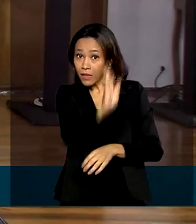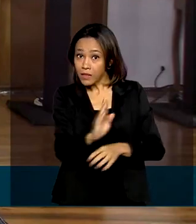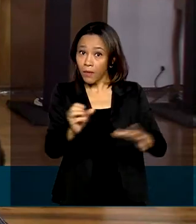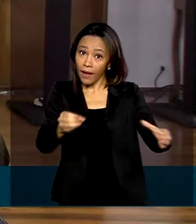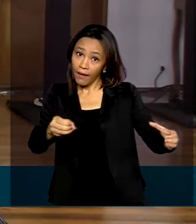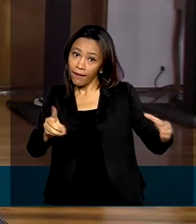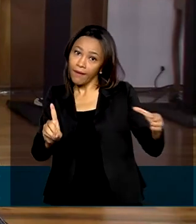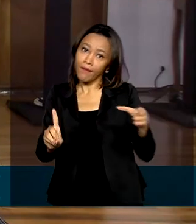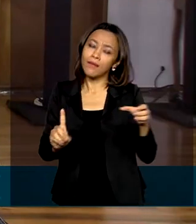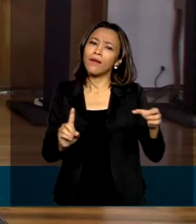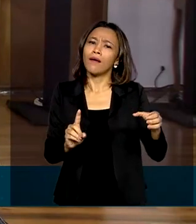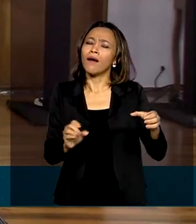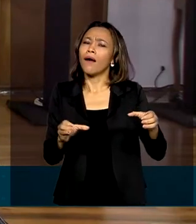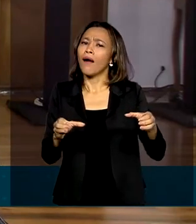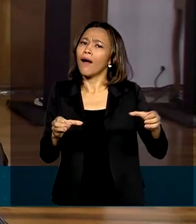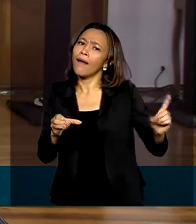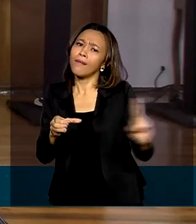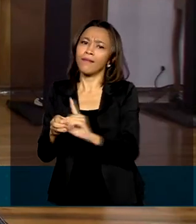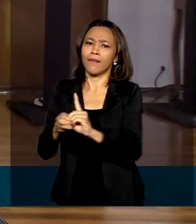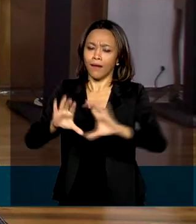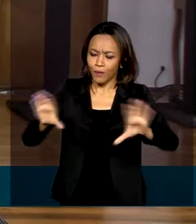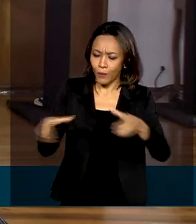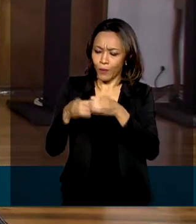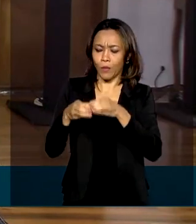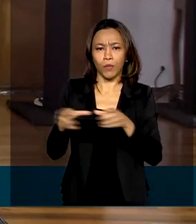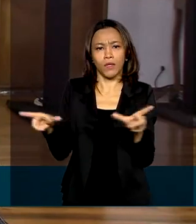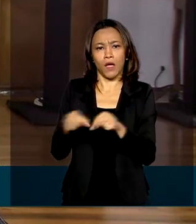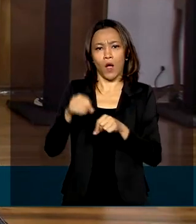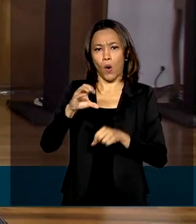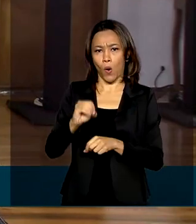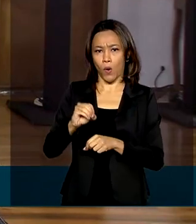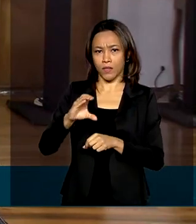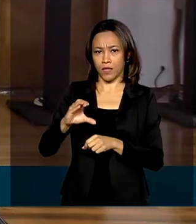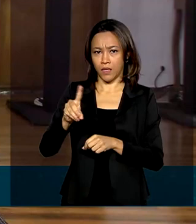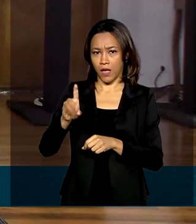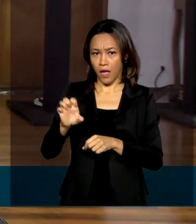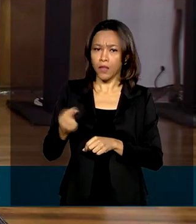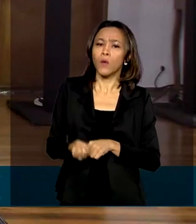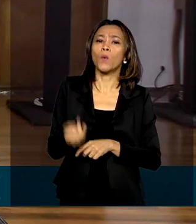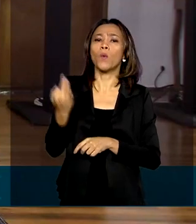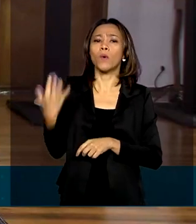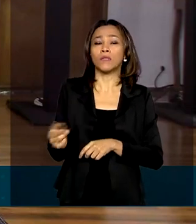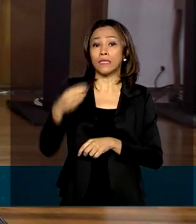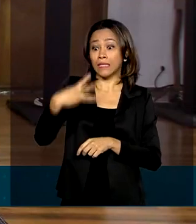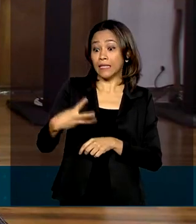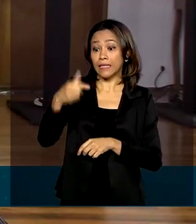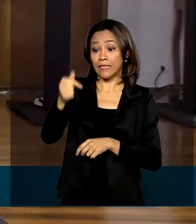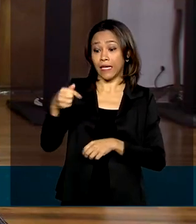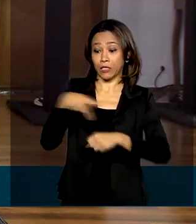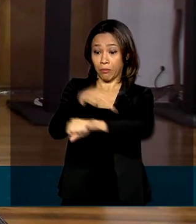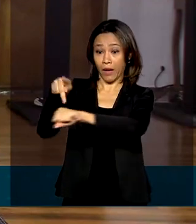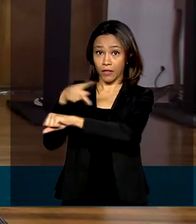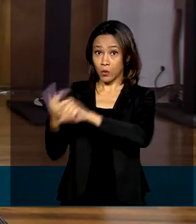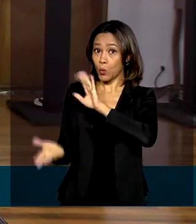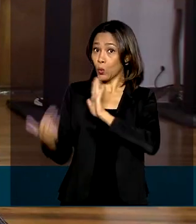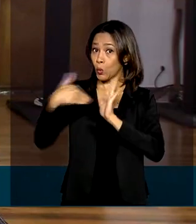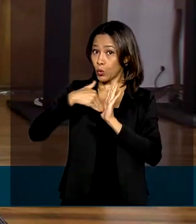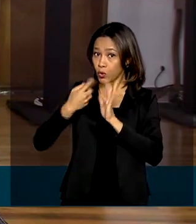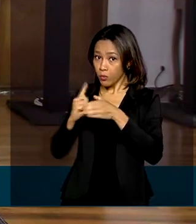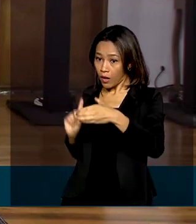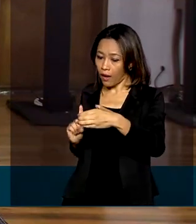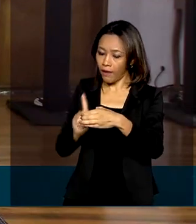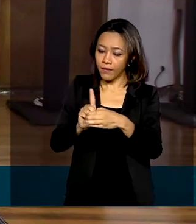que, né, como membro permanente da OCDE, que hoje tem 37 países efetivos. O último a ingressar foi, então,